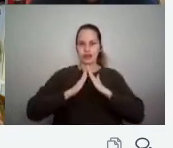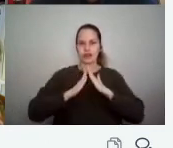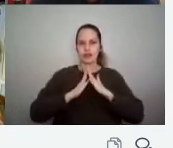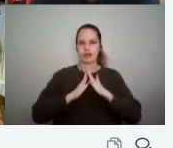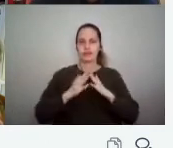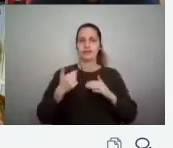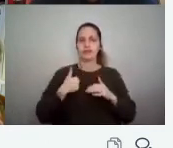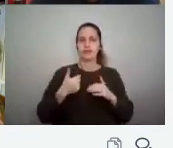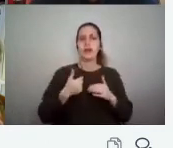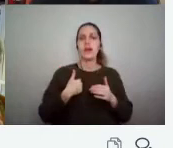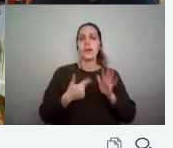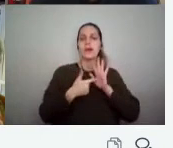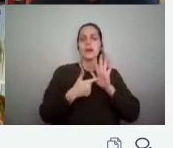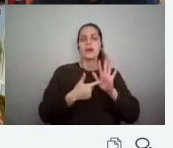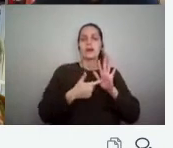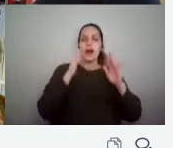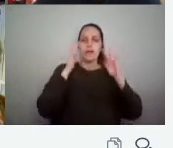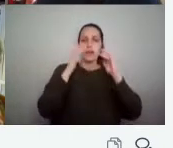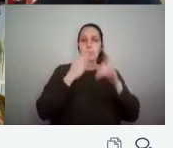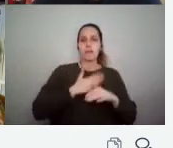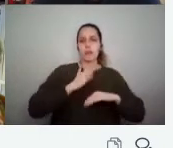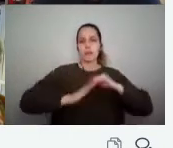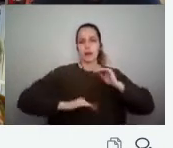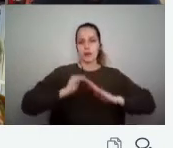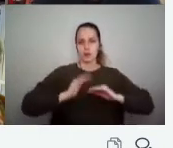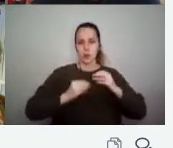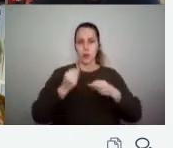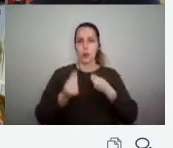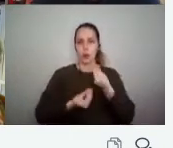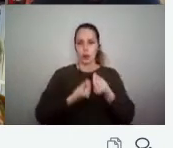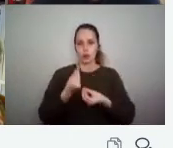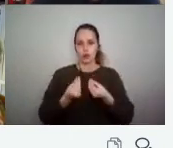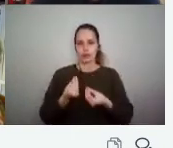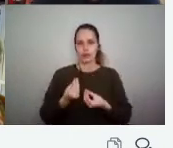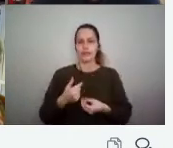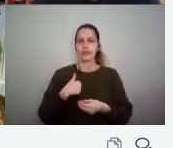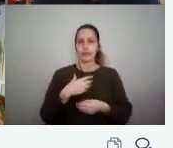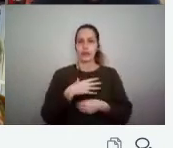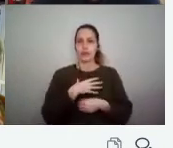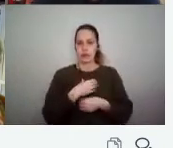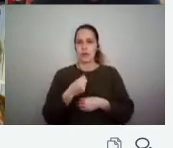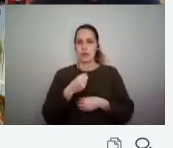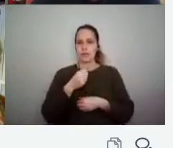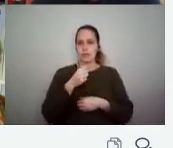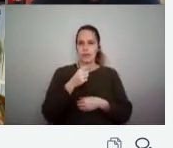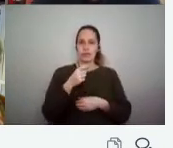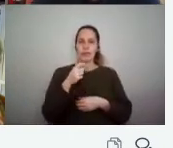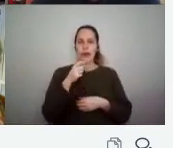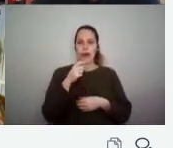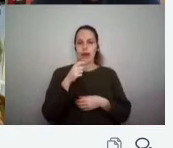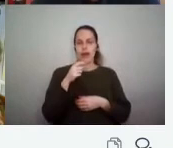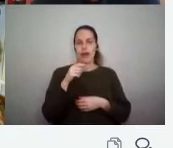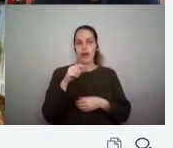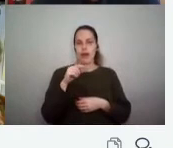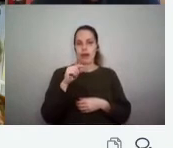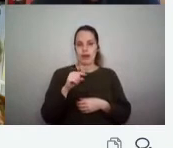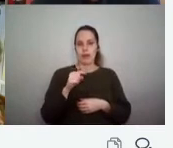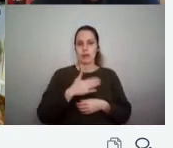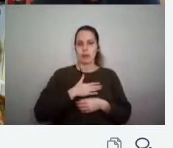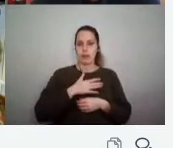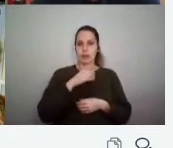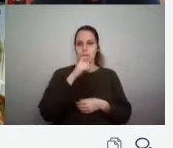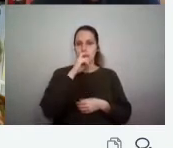né? Então, eu sou filho de professor, nunca me imaginei